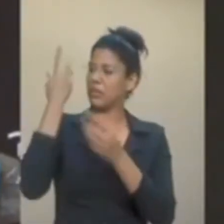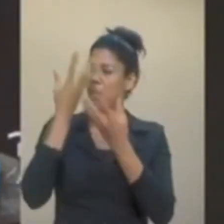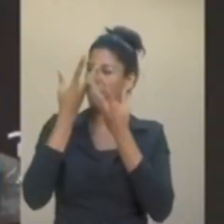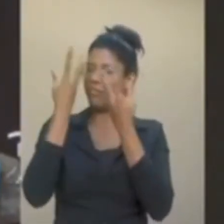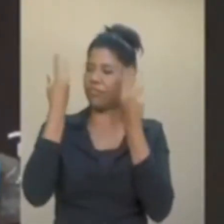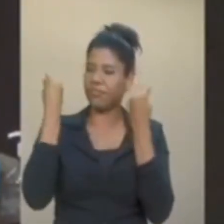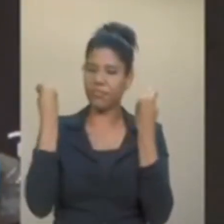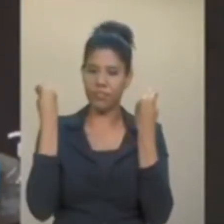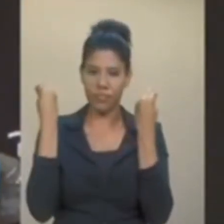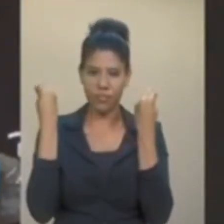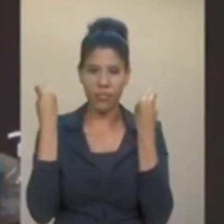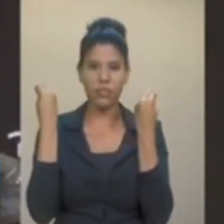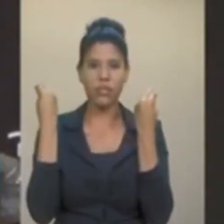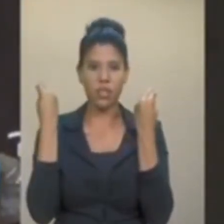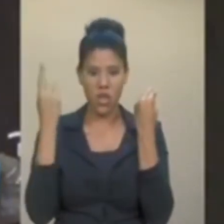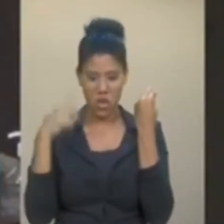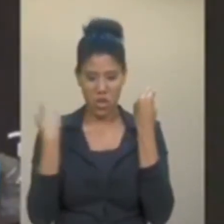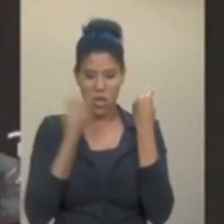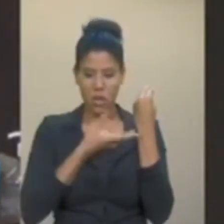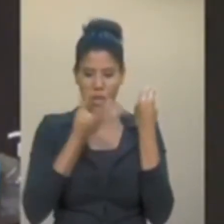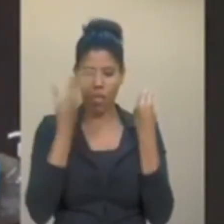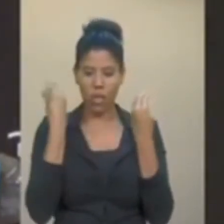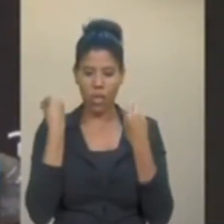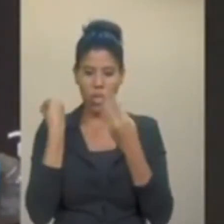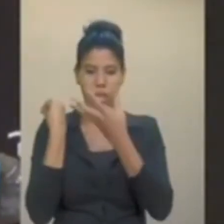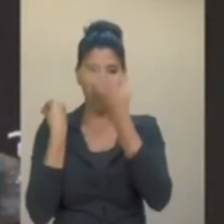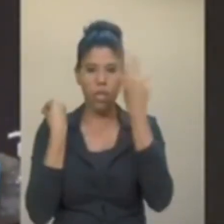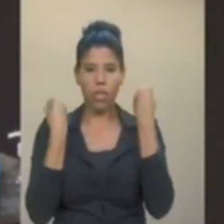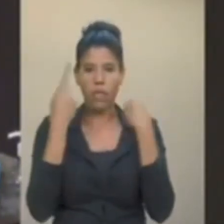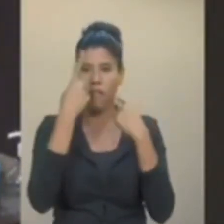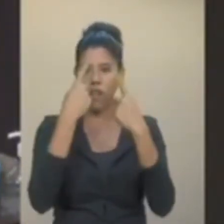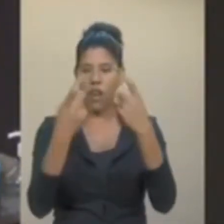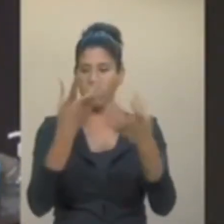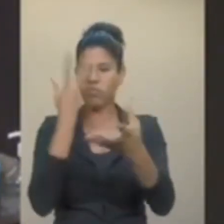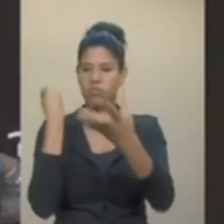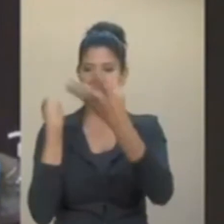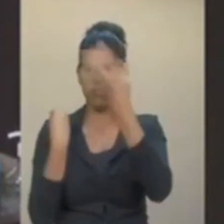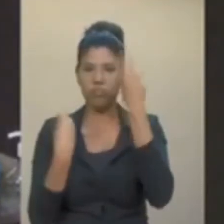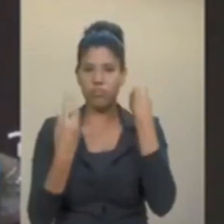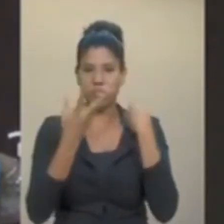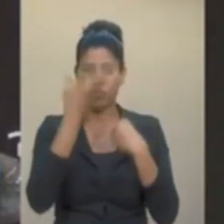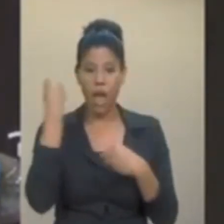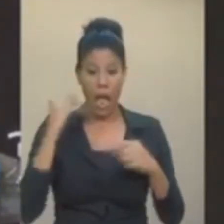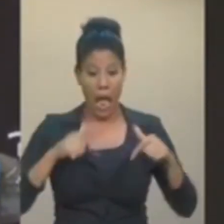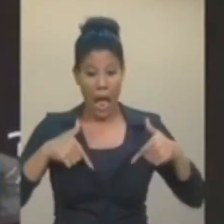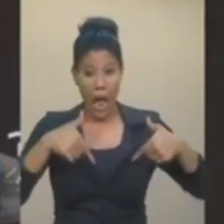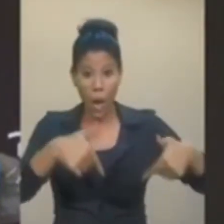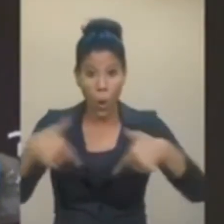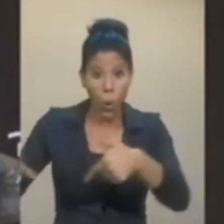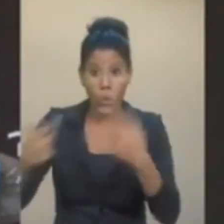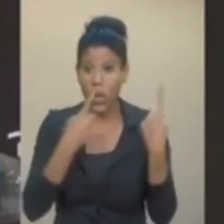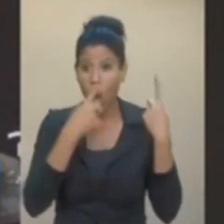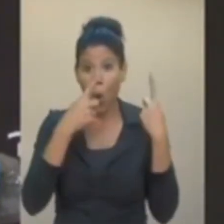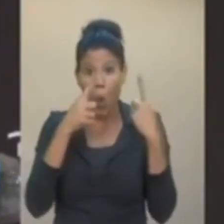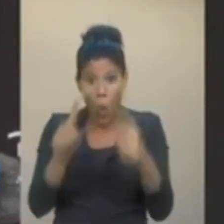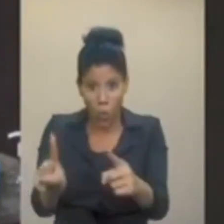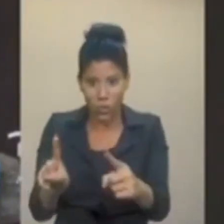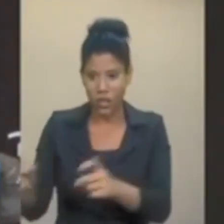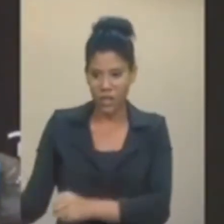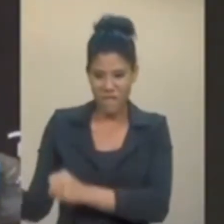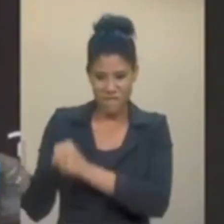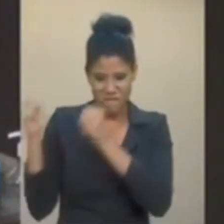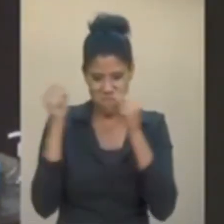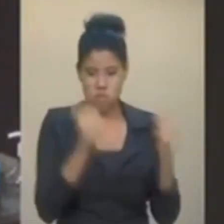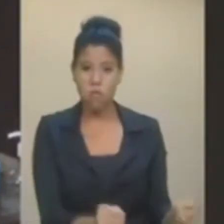arbítrio, que a gente esqueça a fonte da brutalidade. A luta contra o poder é a luta da memória contra o esquecimento, já disse